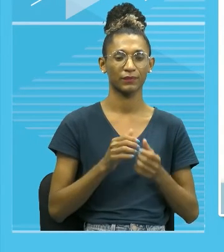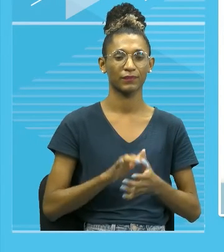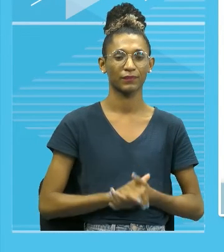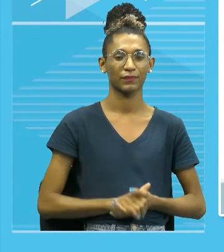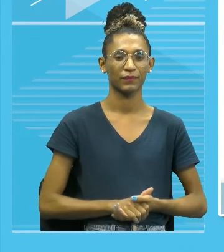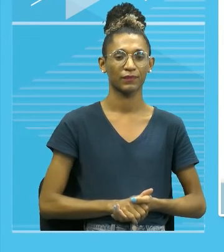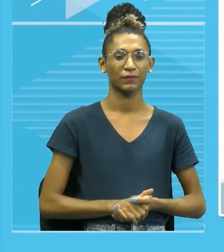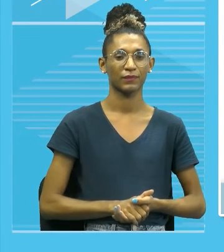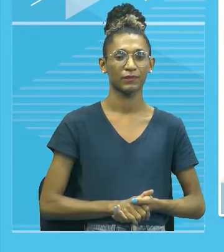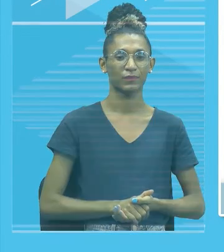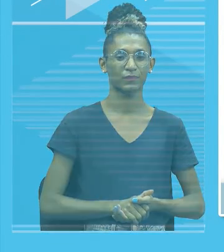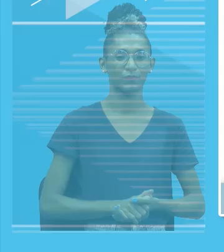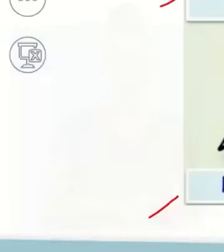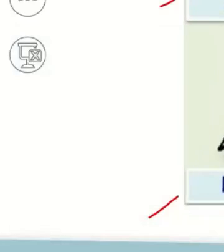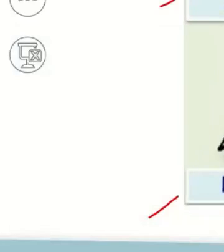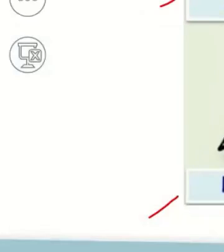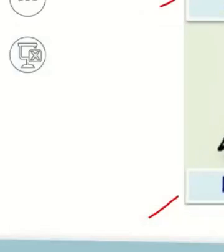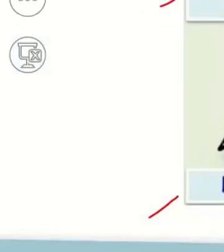minuto